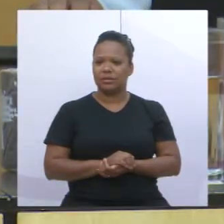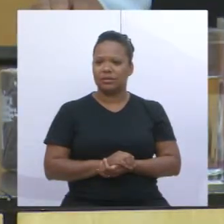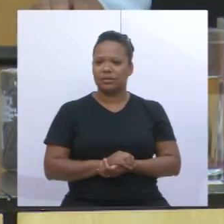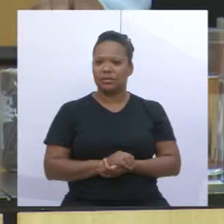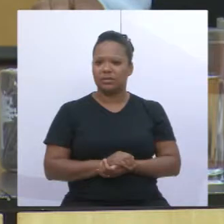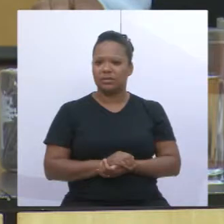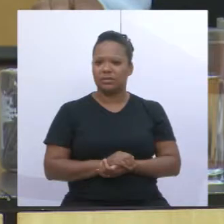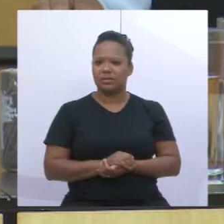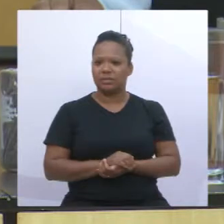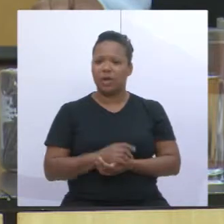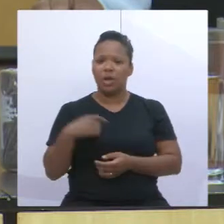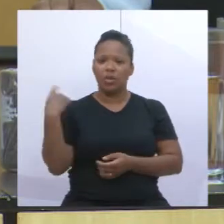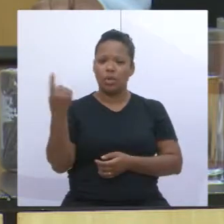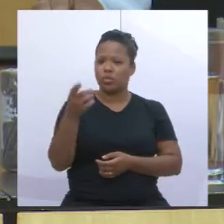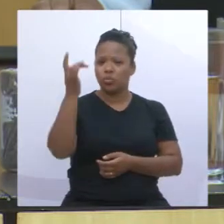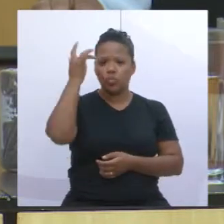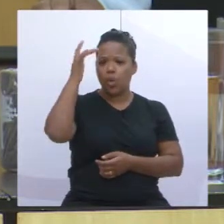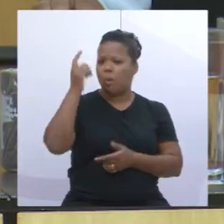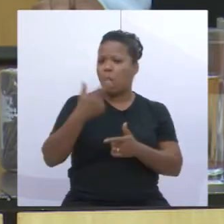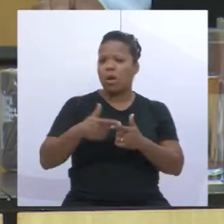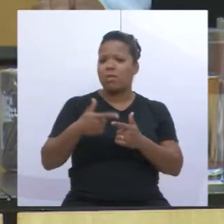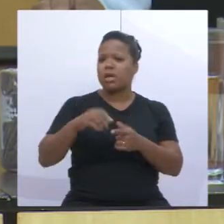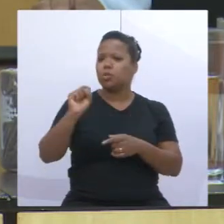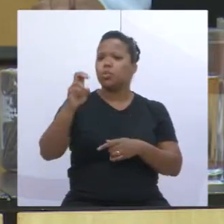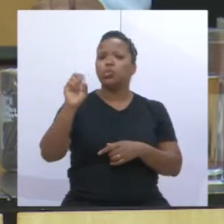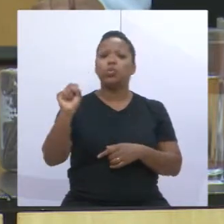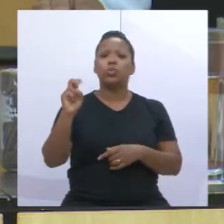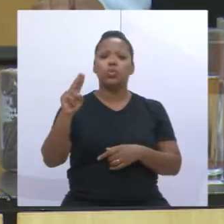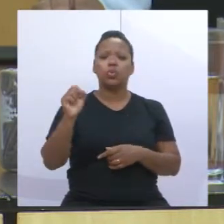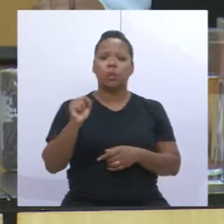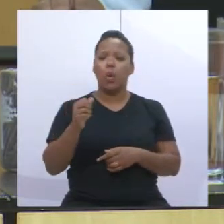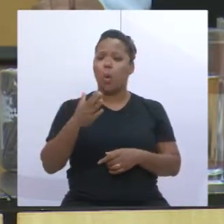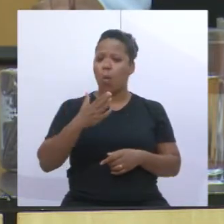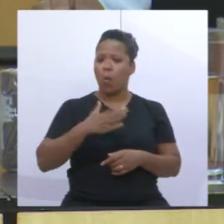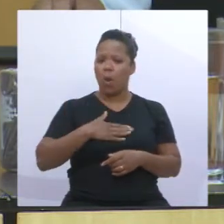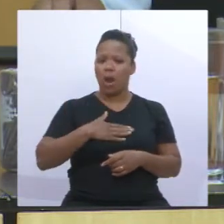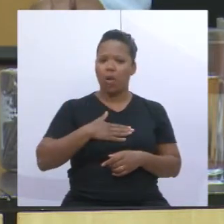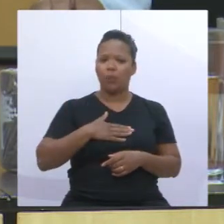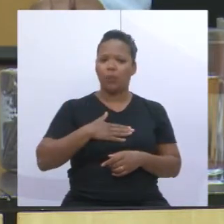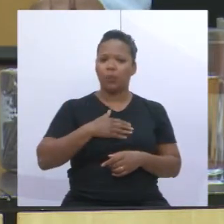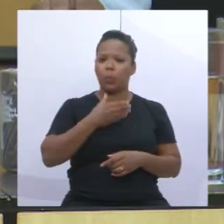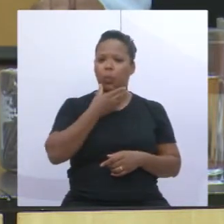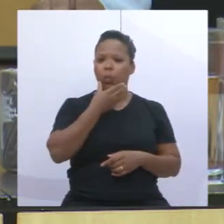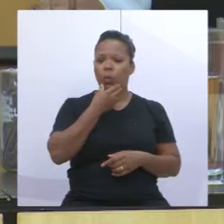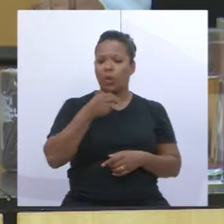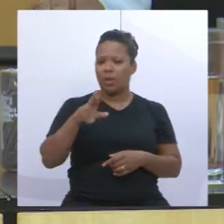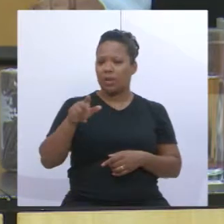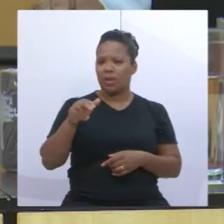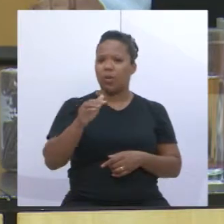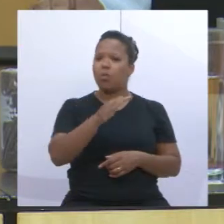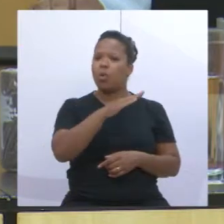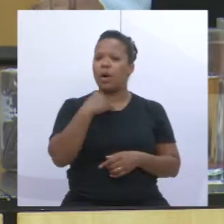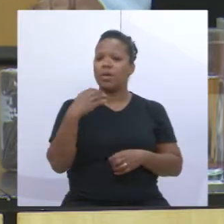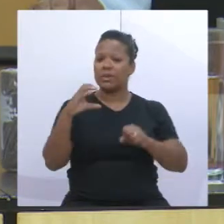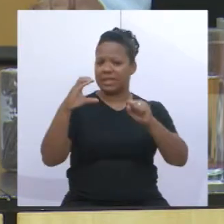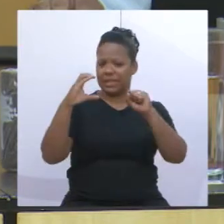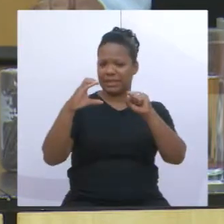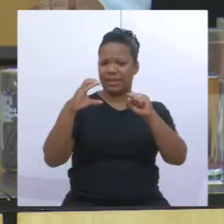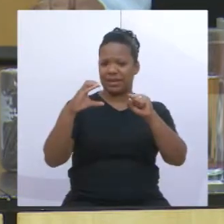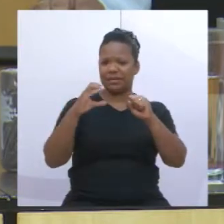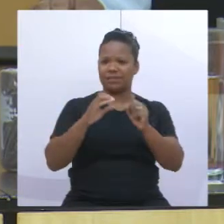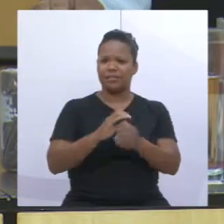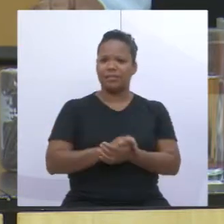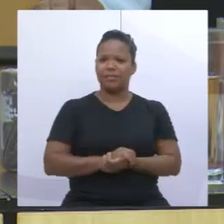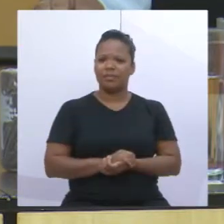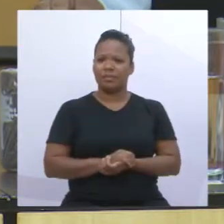sabemos o problema do SUS, o meu irmão faleceu na Santa Casa, como eu sempre disse